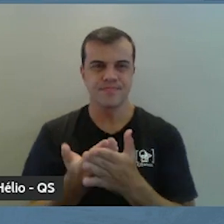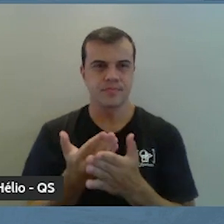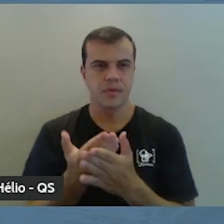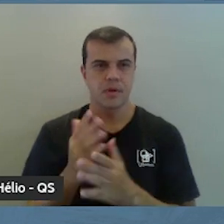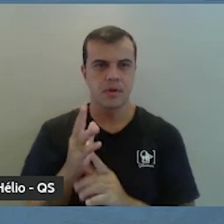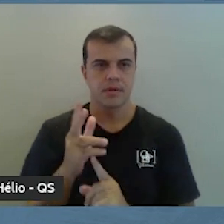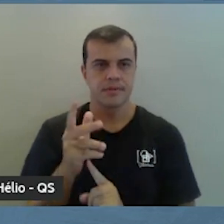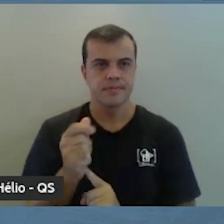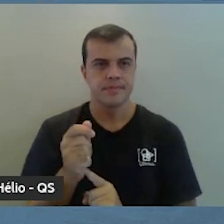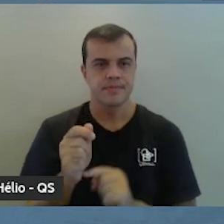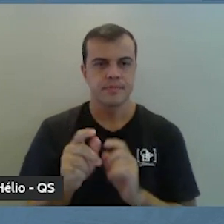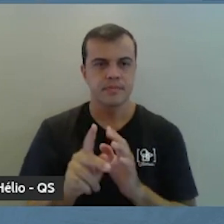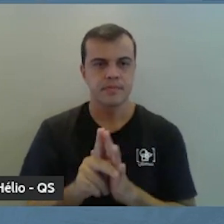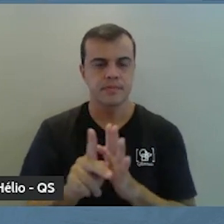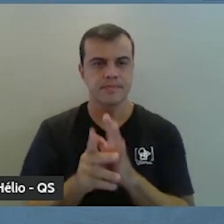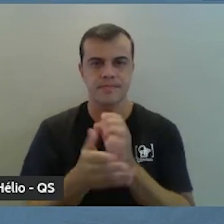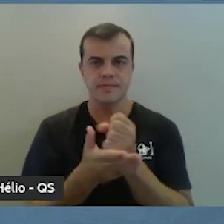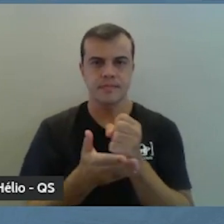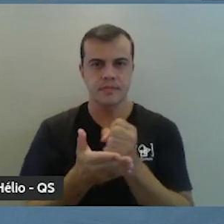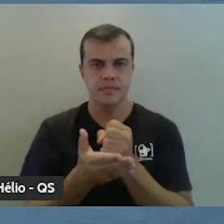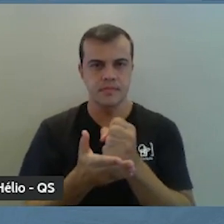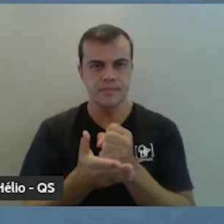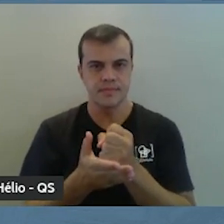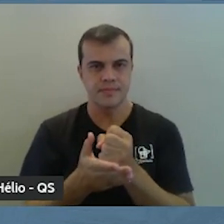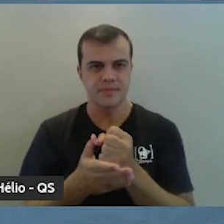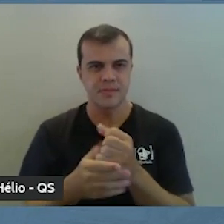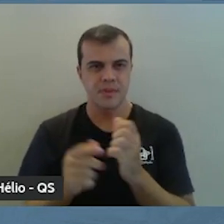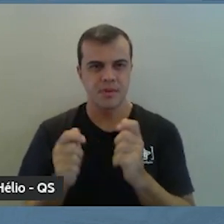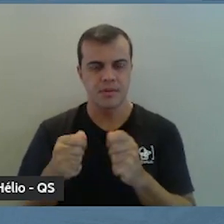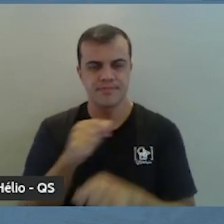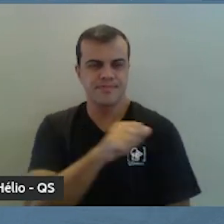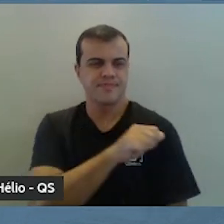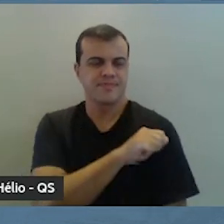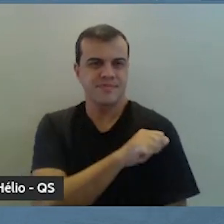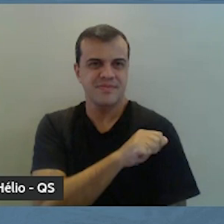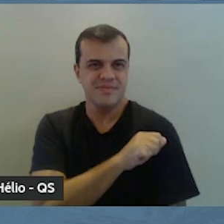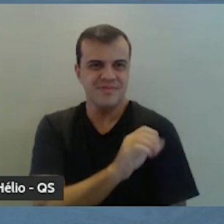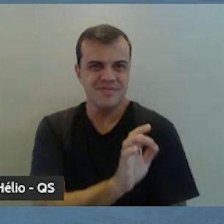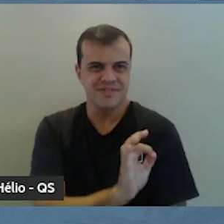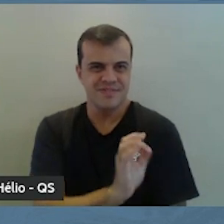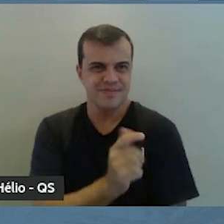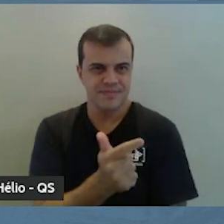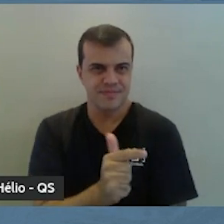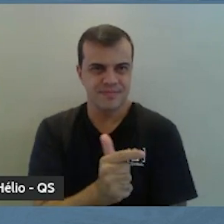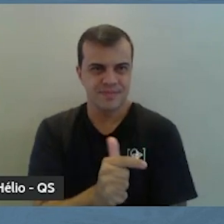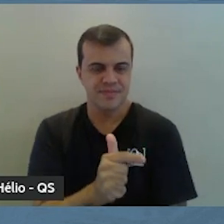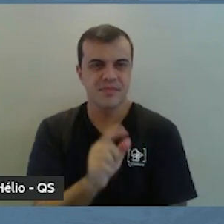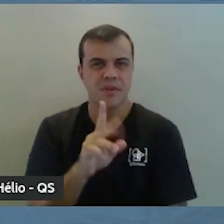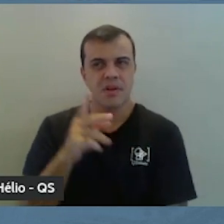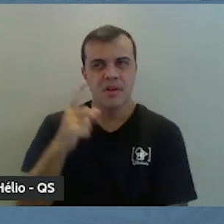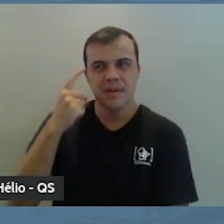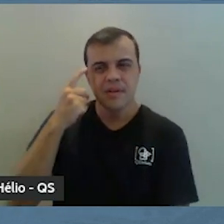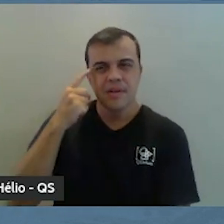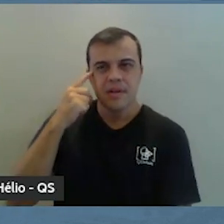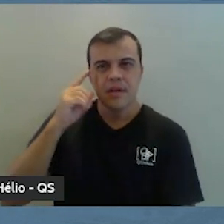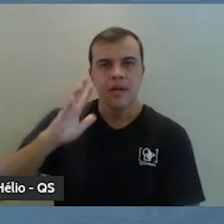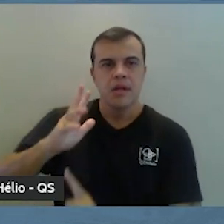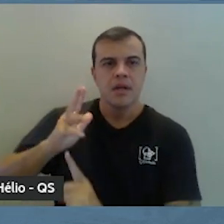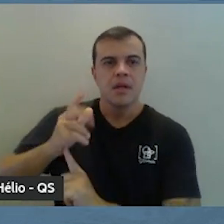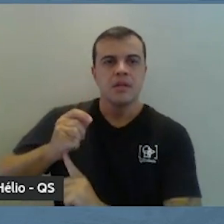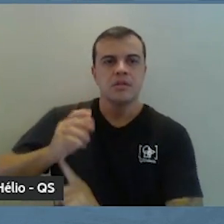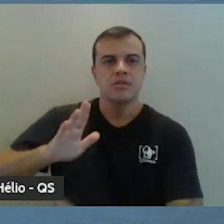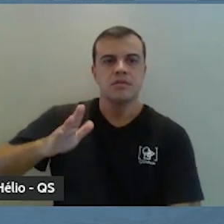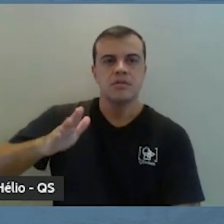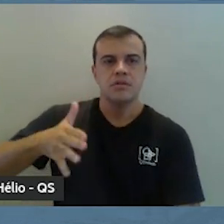na formação básica dos alunos. Então, você só vai pensar em arte quando